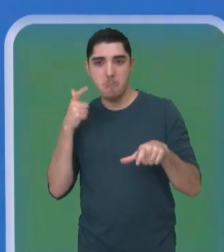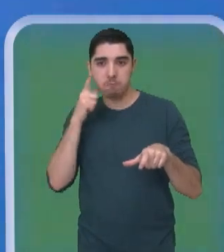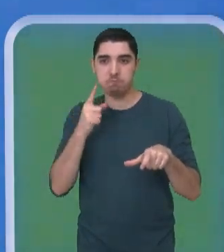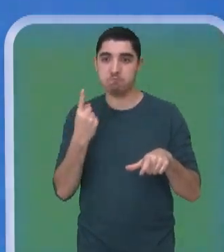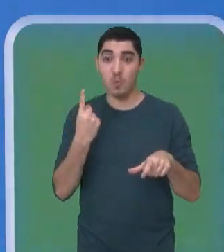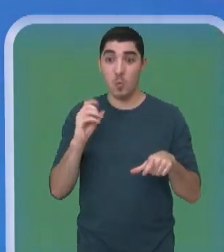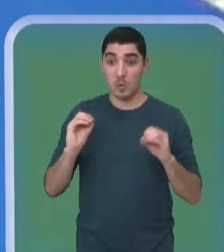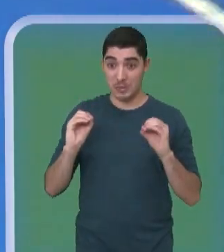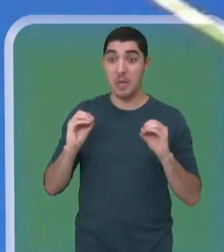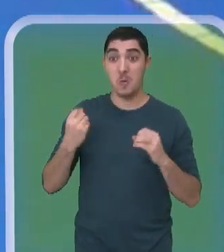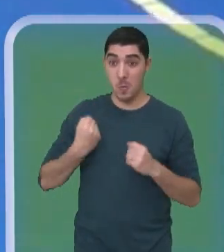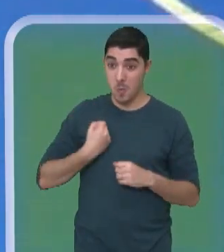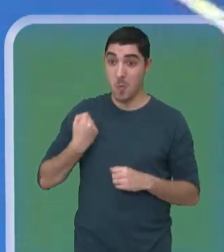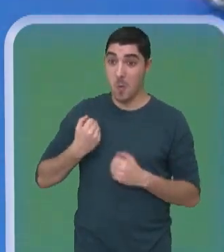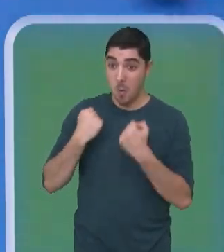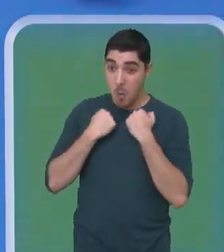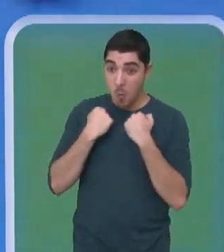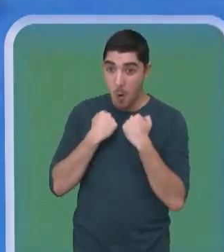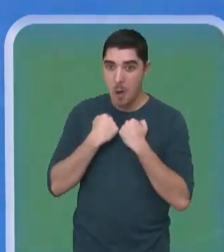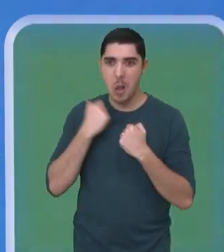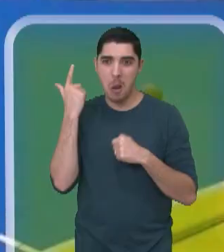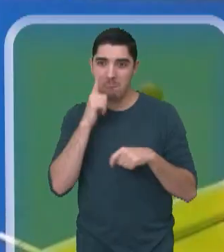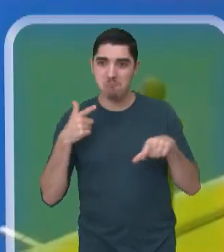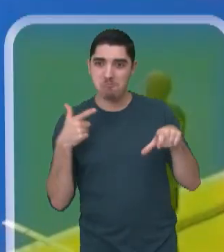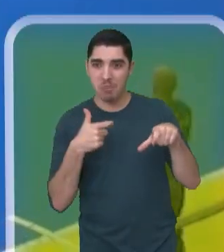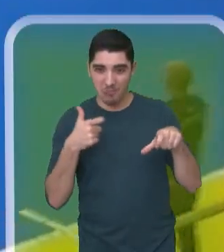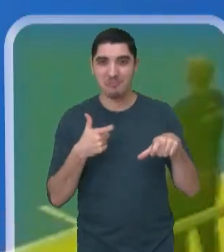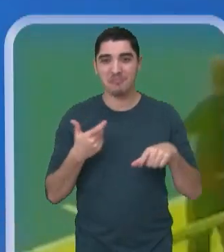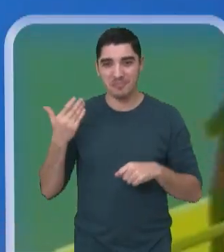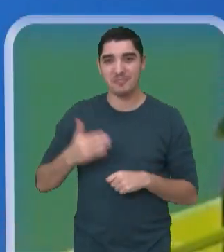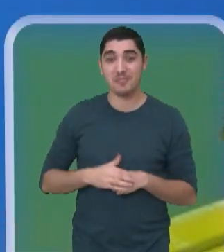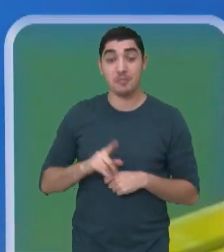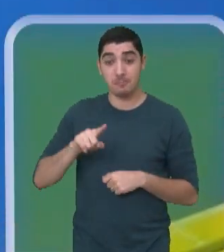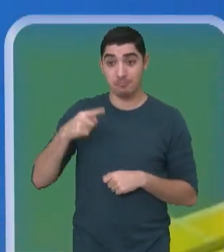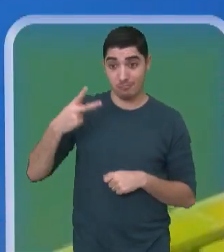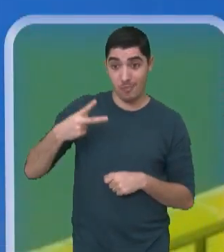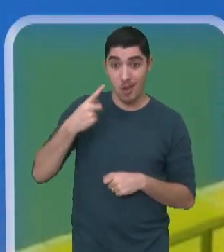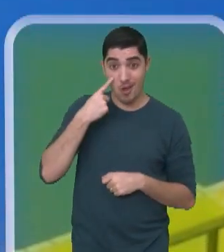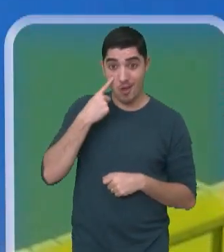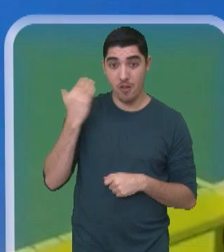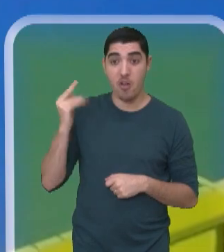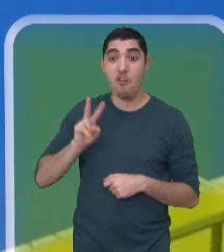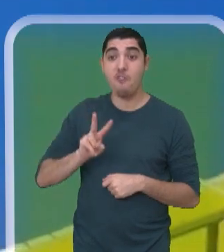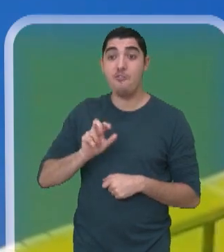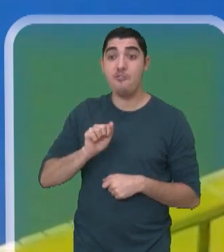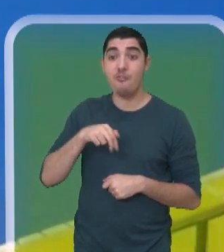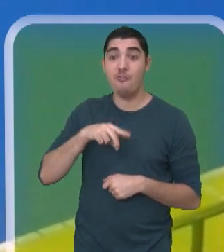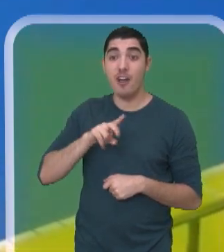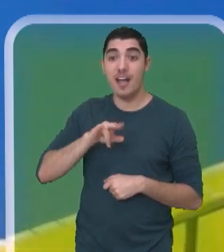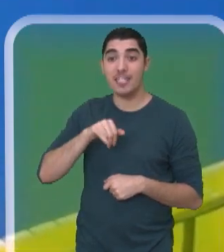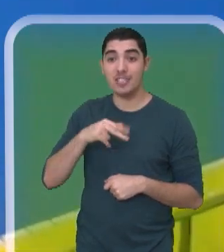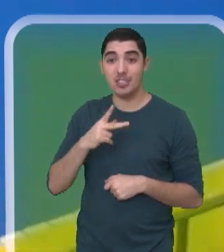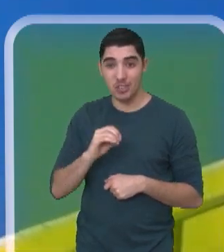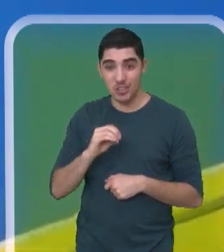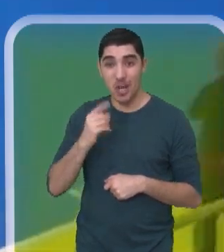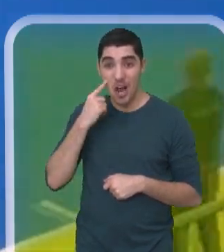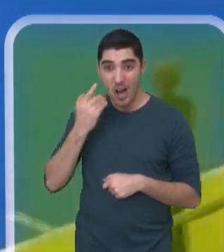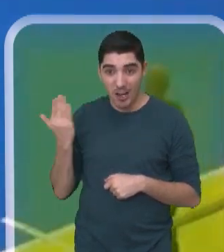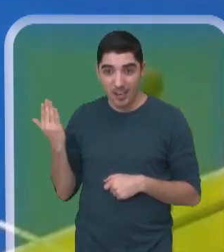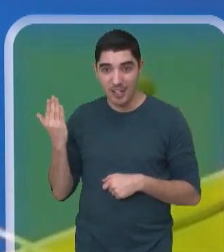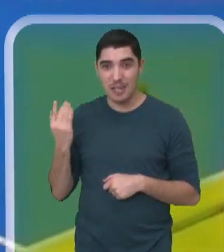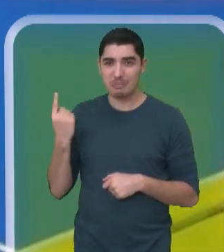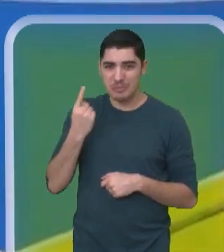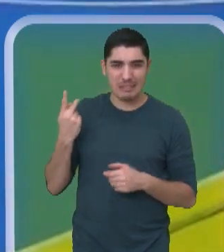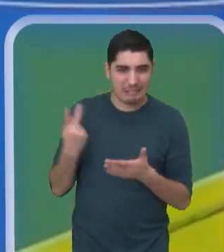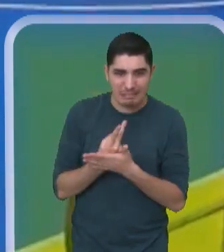São José, goleiro artilheiro da equipe do São José. O segundo vai sair dessa jogada, é o Vandinho. O Vandinho é um cavalo lá. Deu a primeira, não deu certo. Deu a